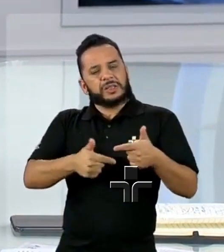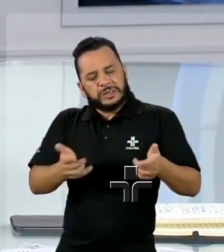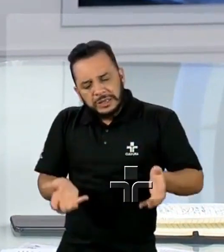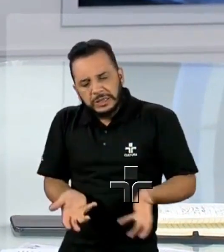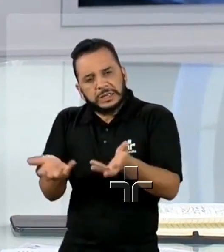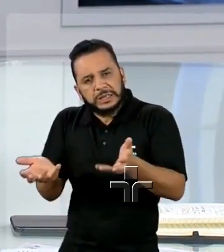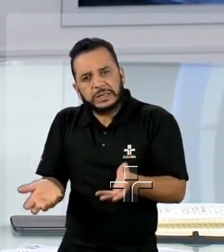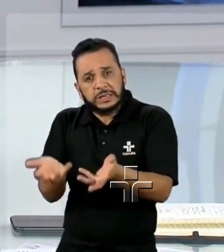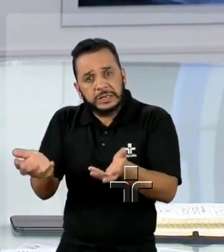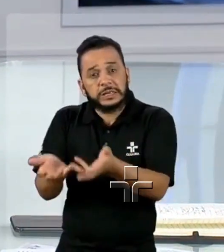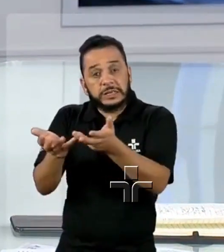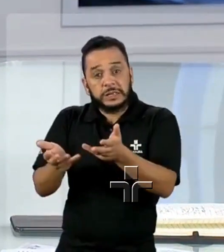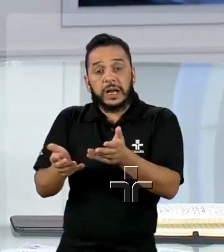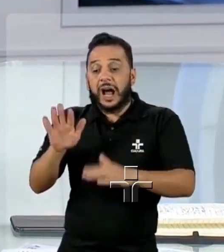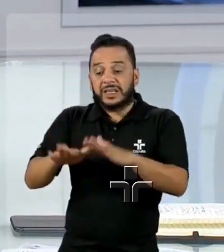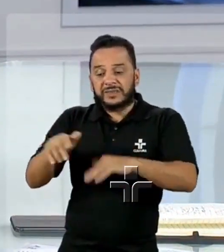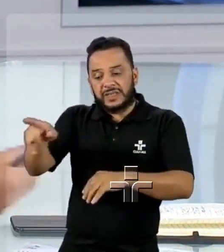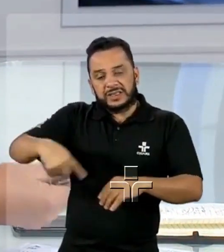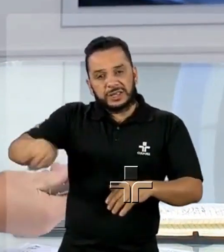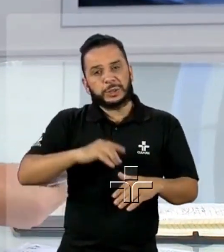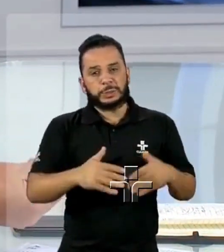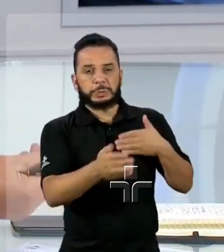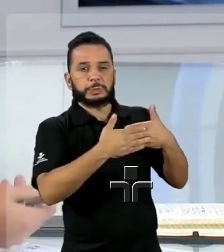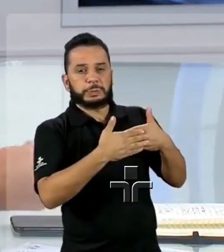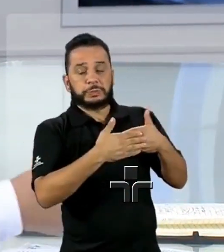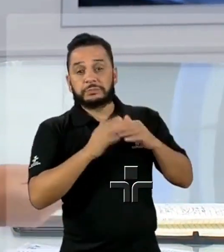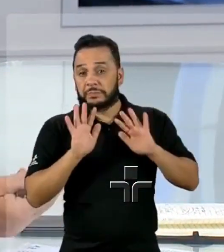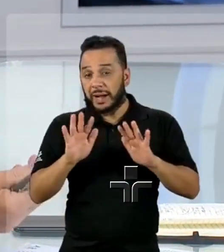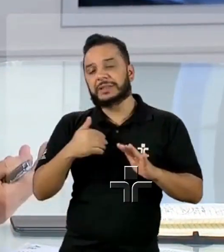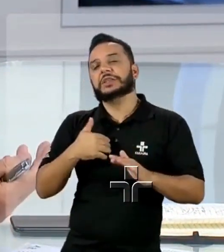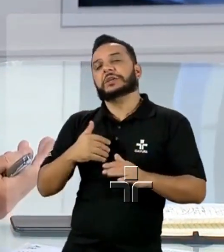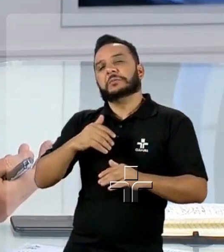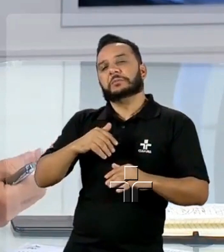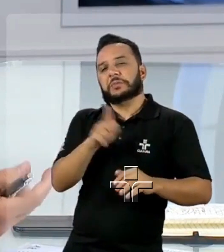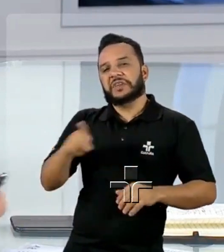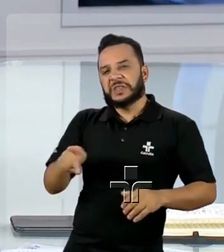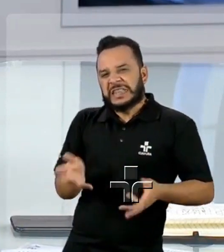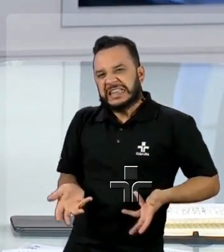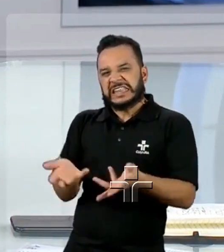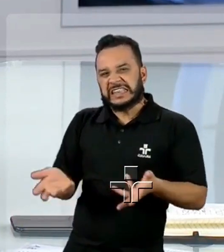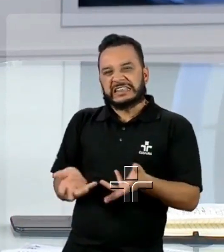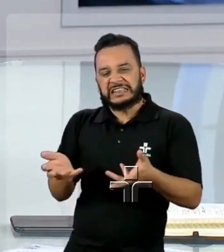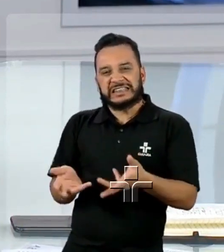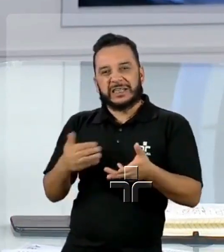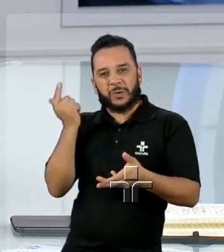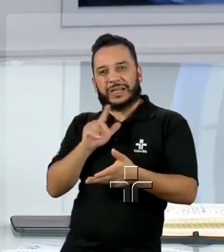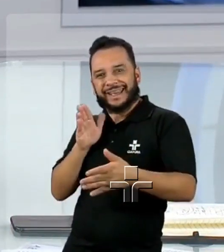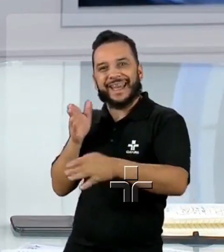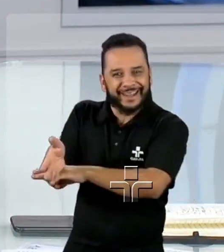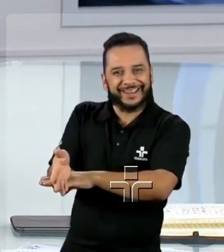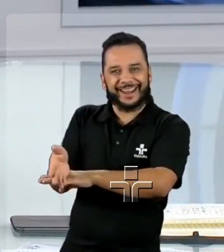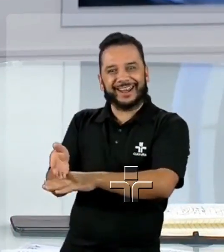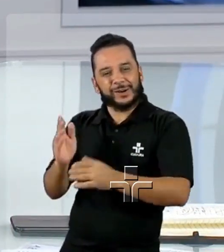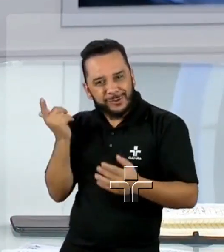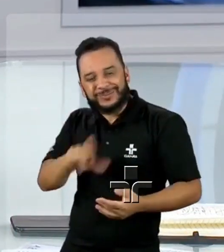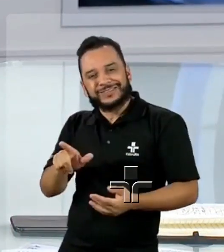uma resistência natural e é aí que entra o papel do professor como catalisador, né? Então, eu vejo que a universidade já faz bem